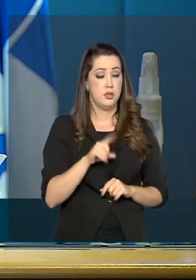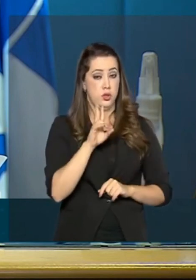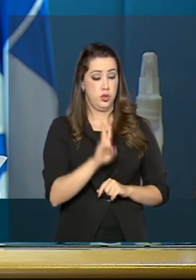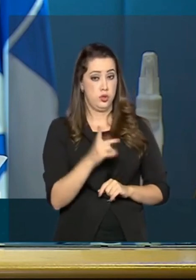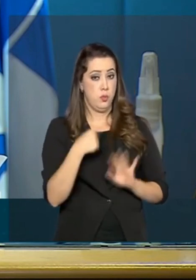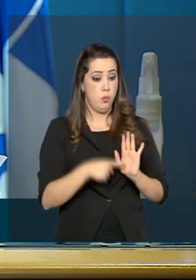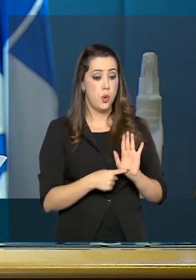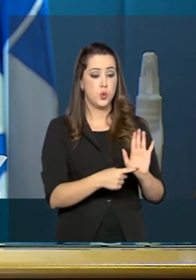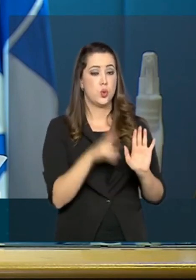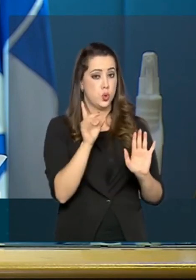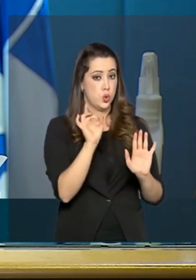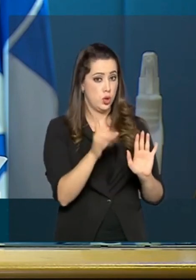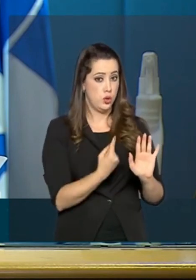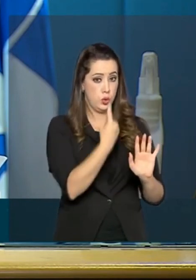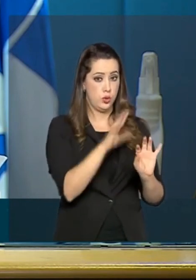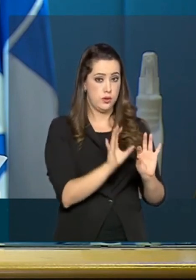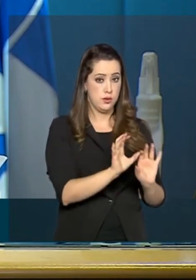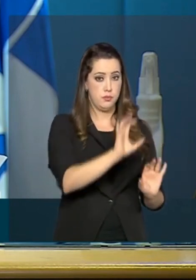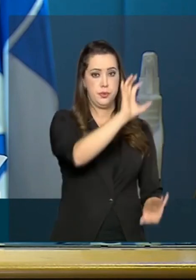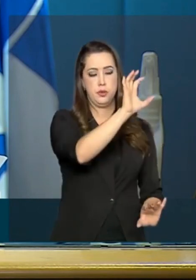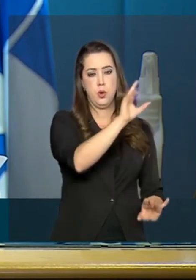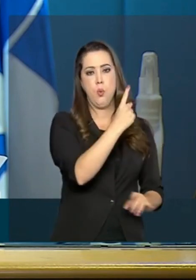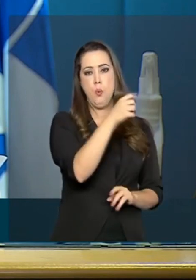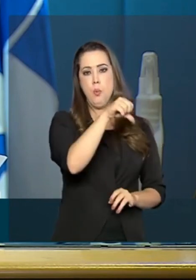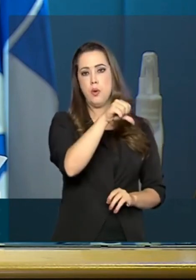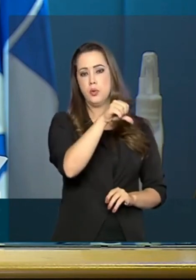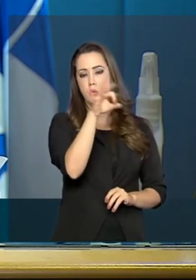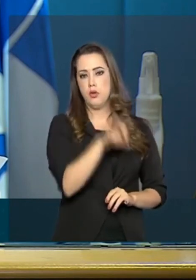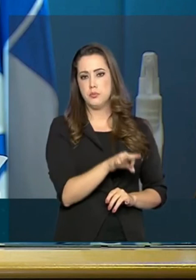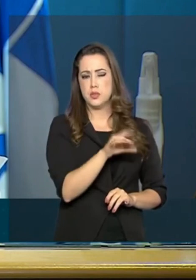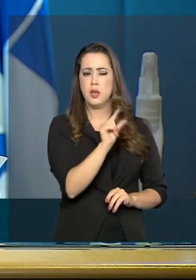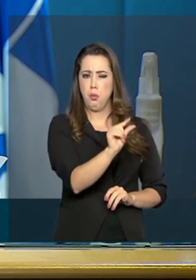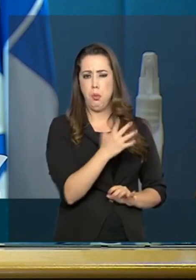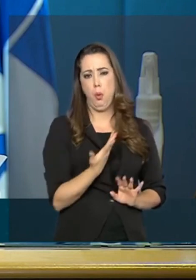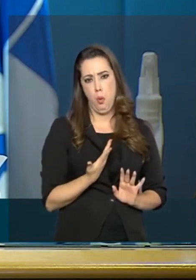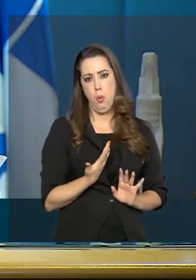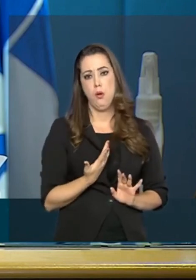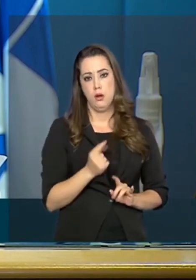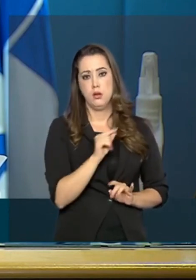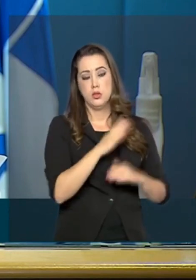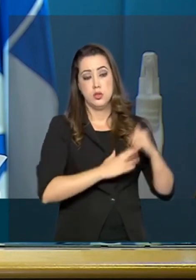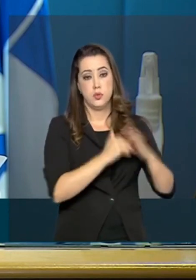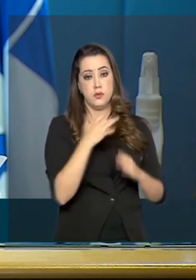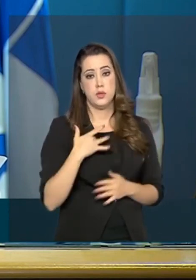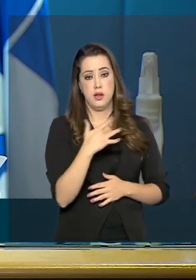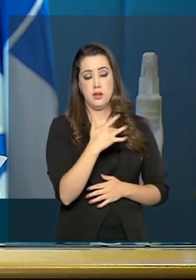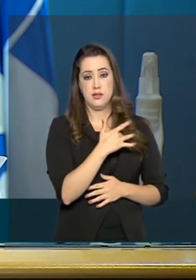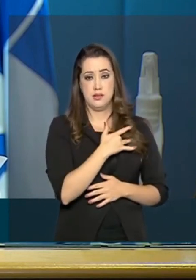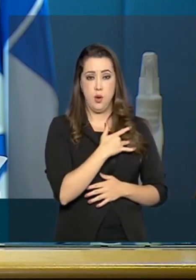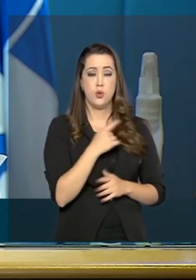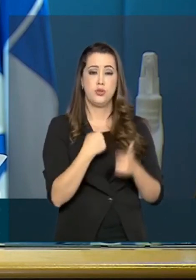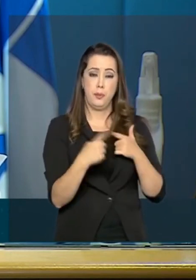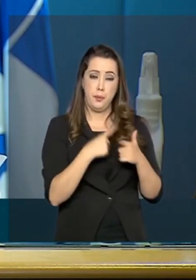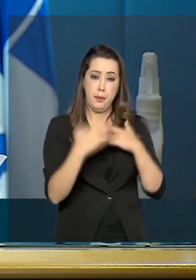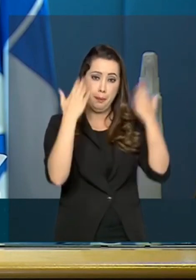2 extremos, 1,9% se refere a um percentual pequeno, então, da amostra de profissionais com danos à sua saúde